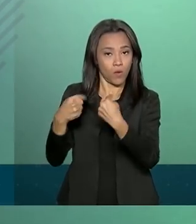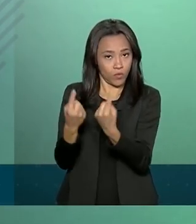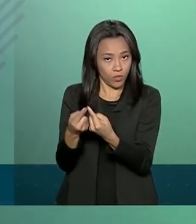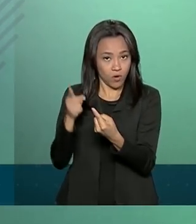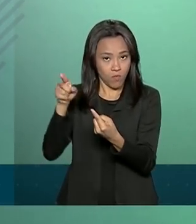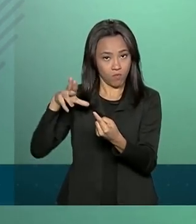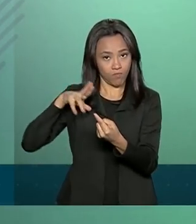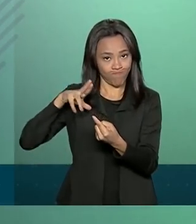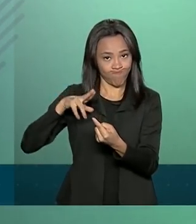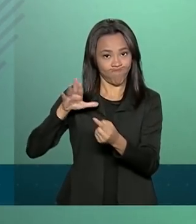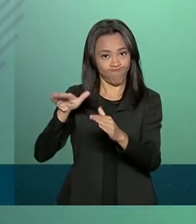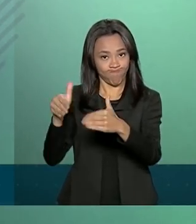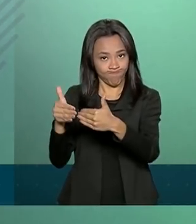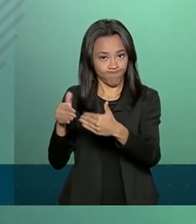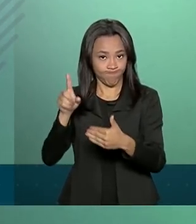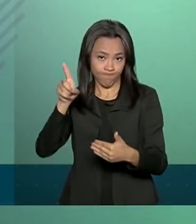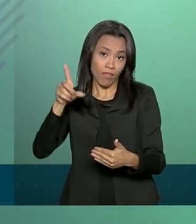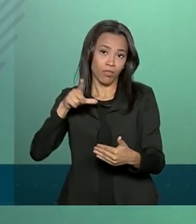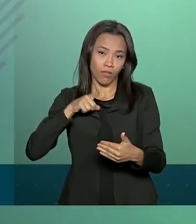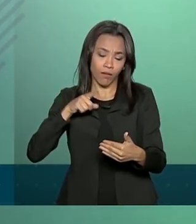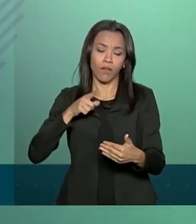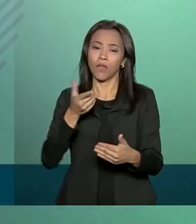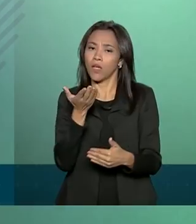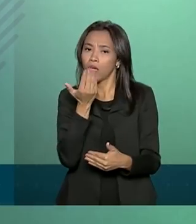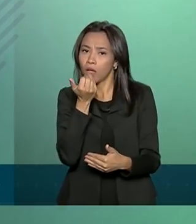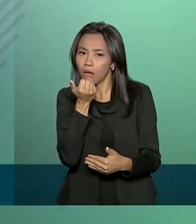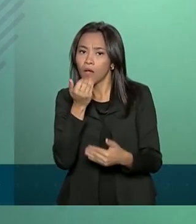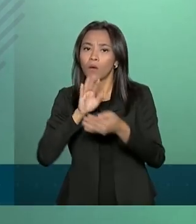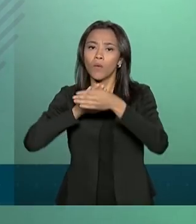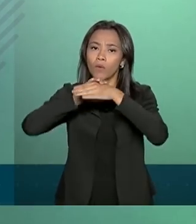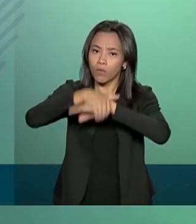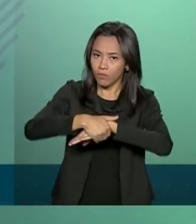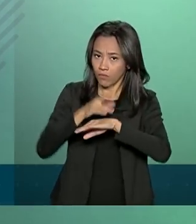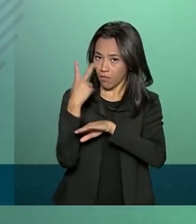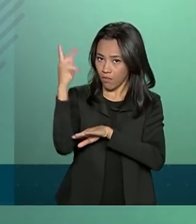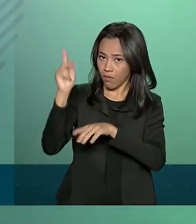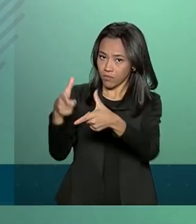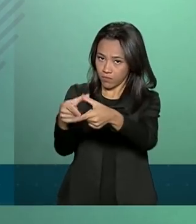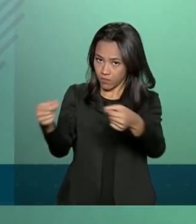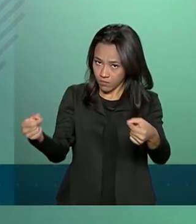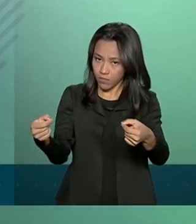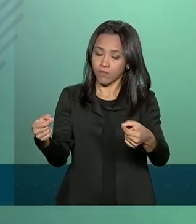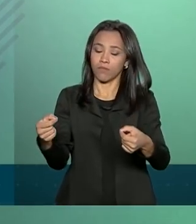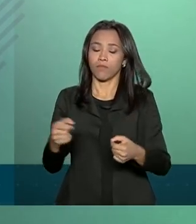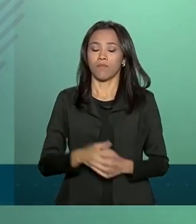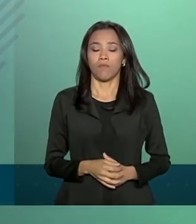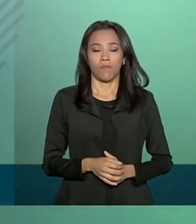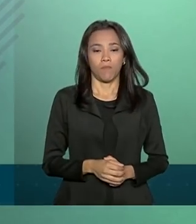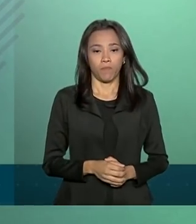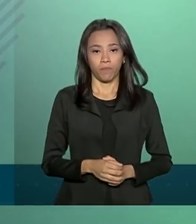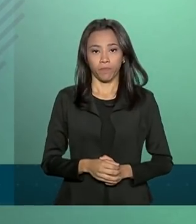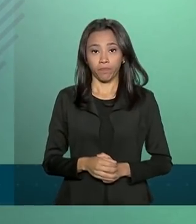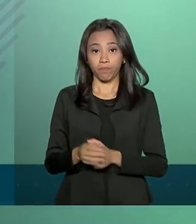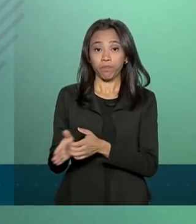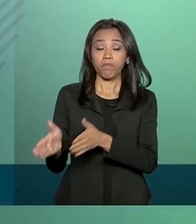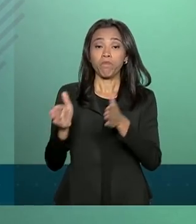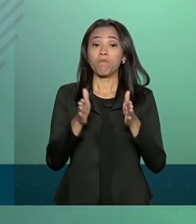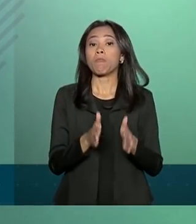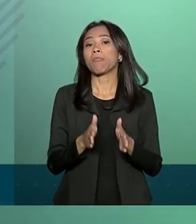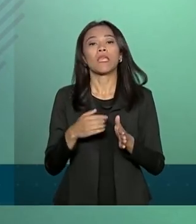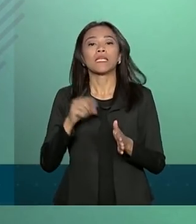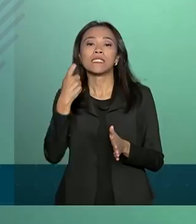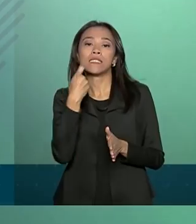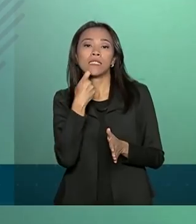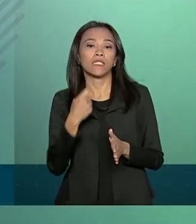de de uma cena de um jantar é exclusivamente pessoal na sexta feira dia